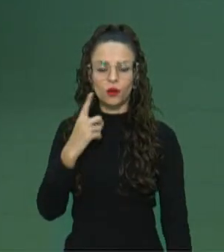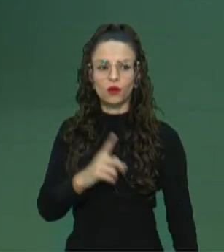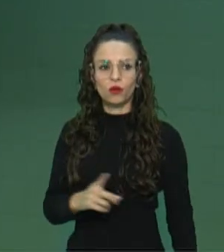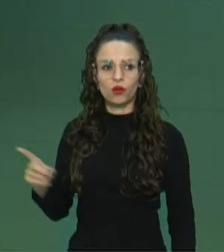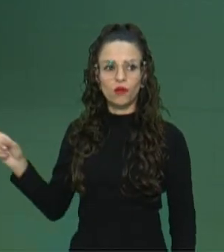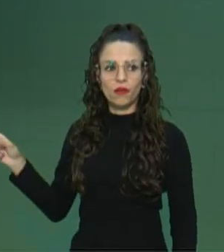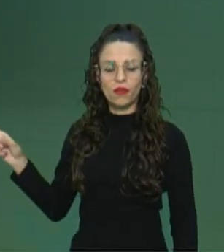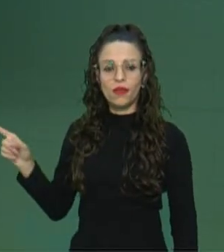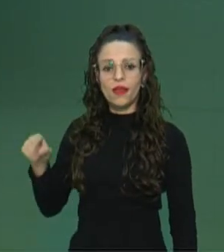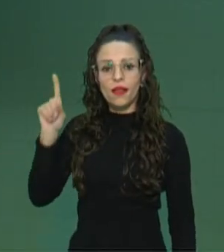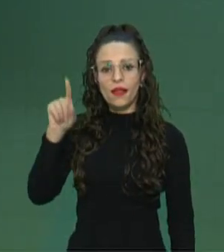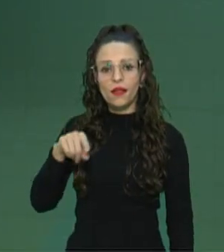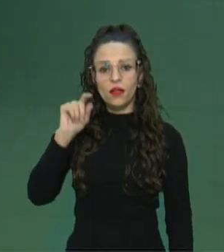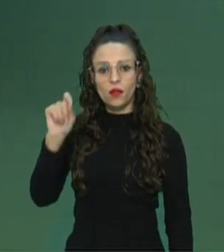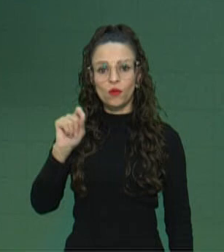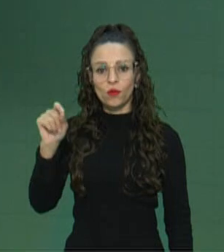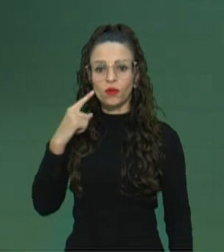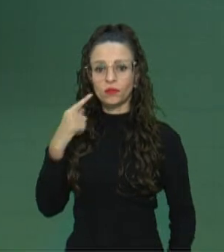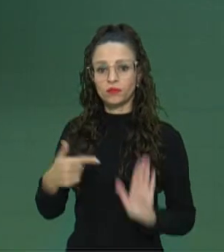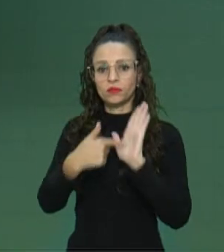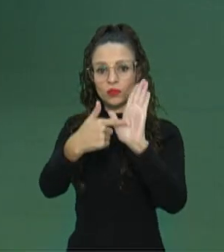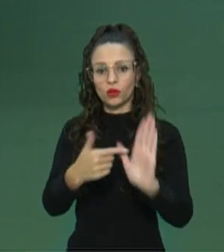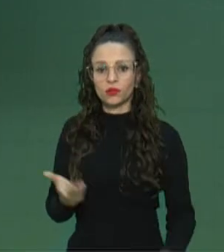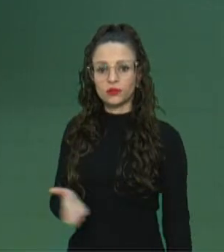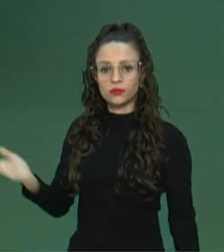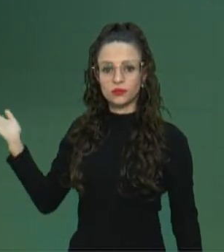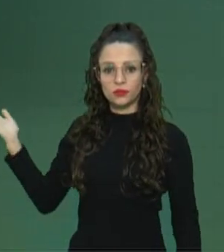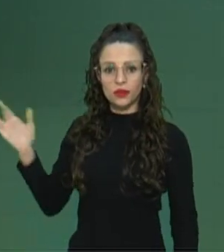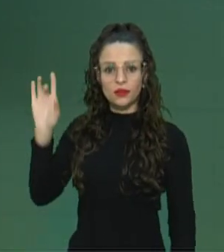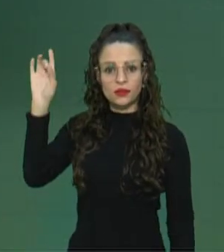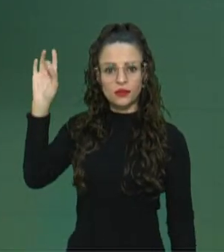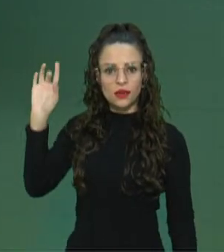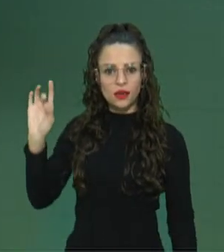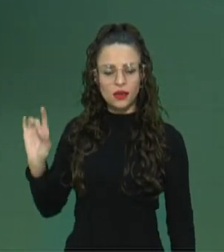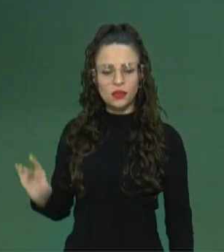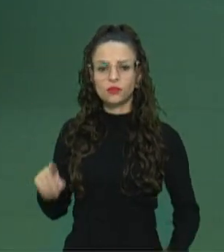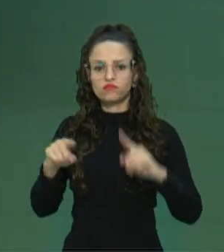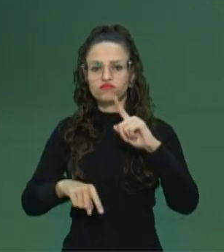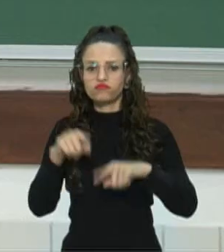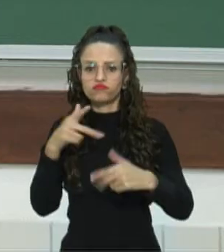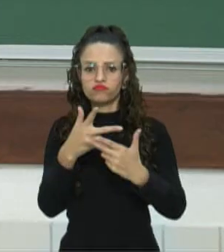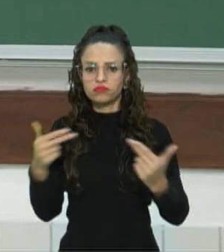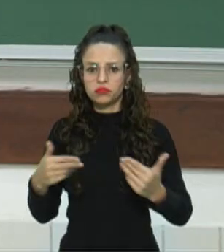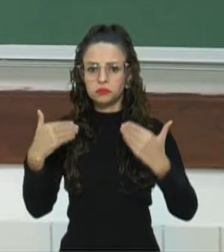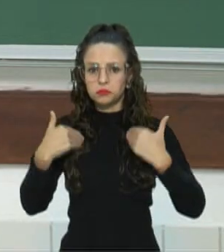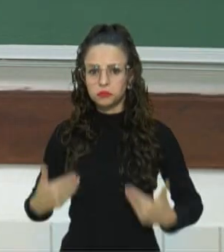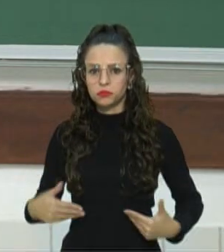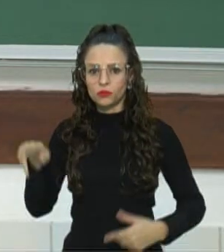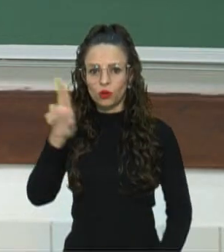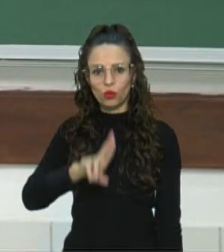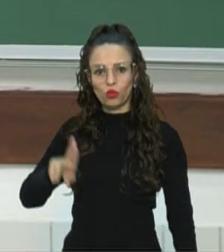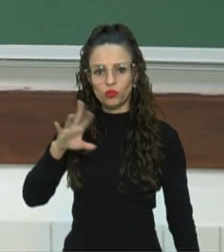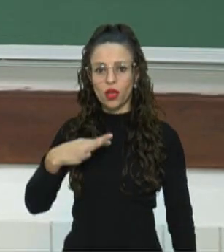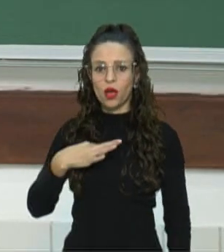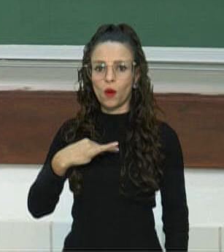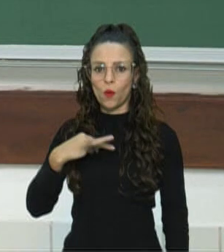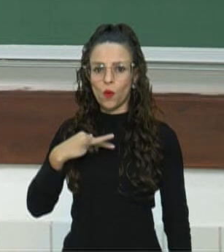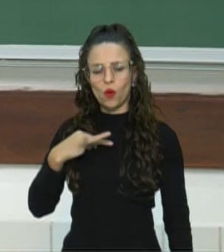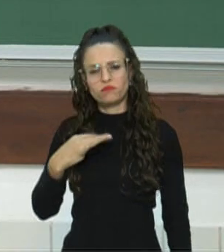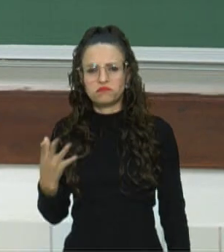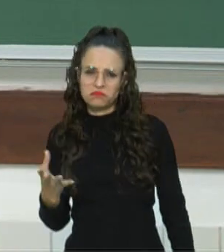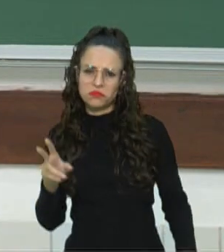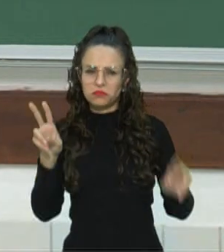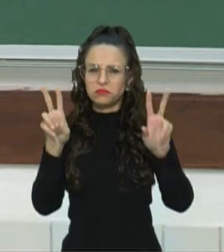Então aqui está demonstrado aqui para vocês, né? Em cada um desses equipamentos, dessa vestimenta, né, podemos